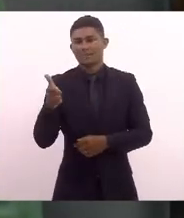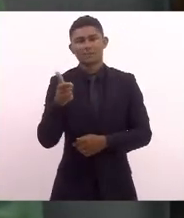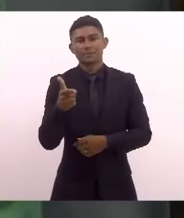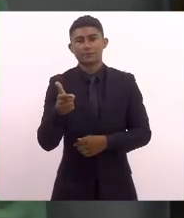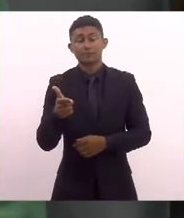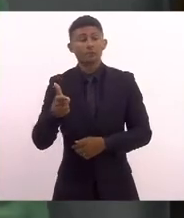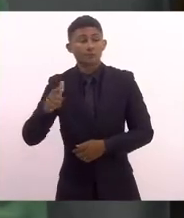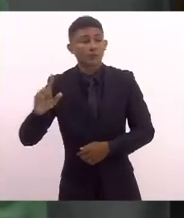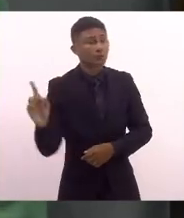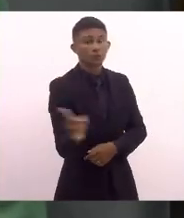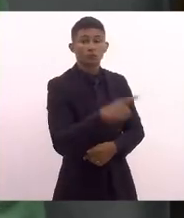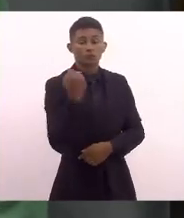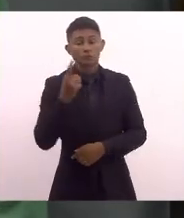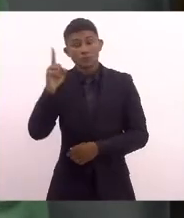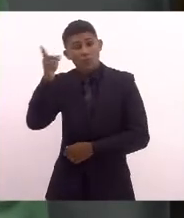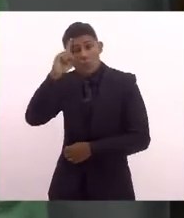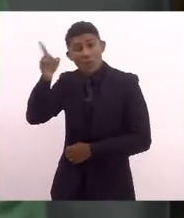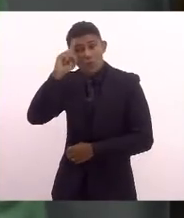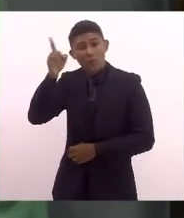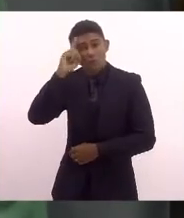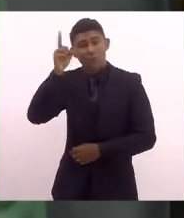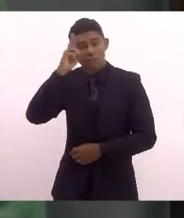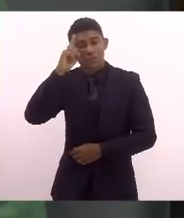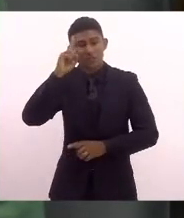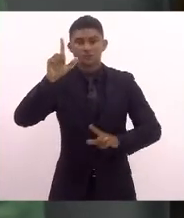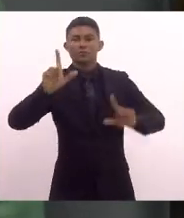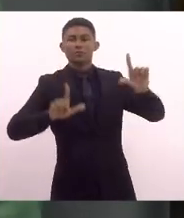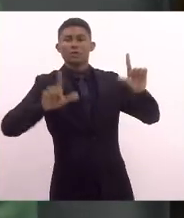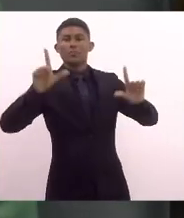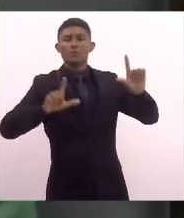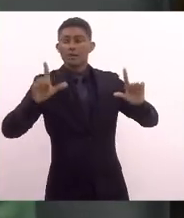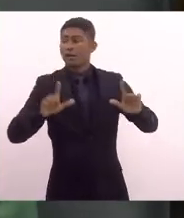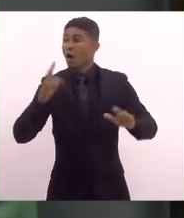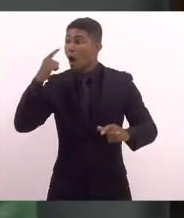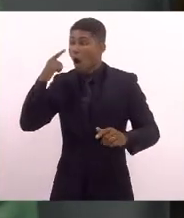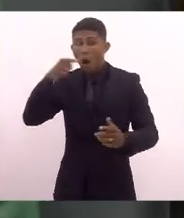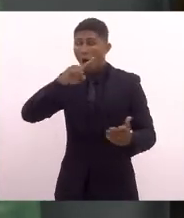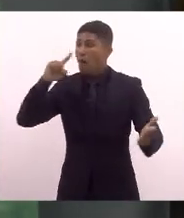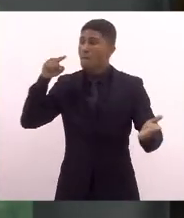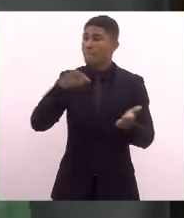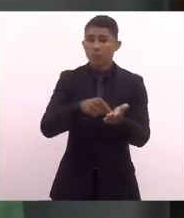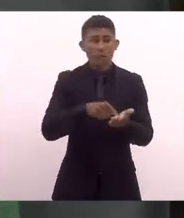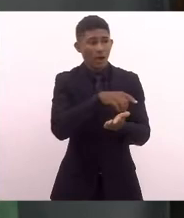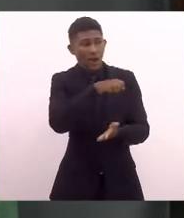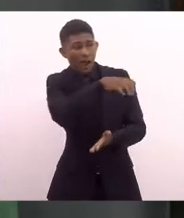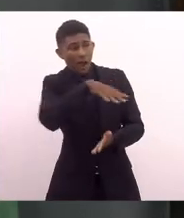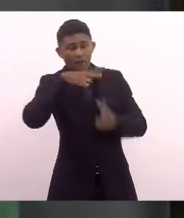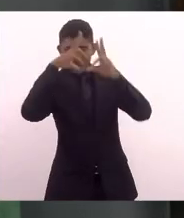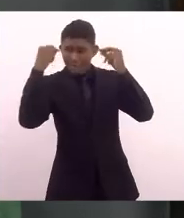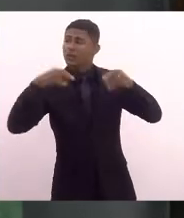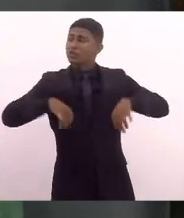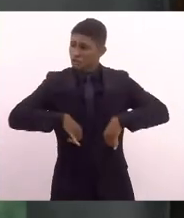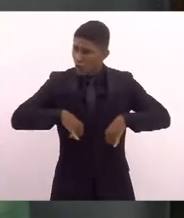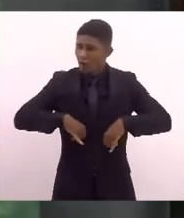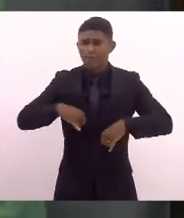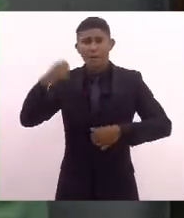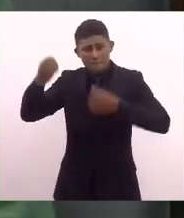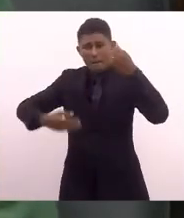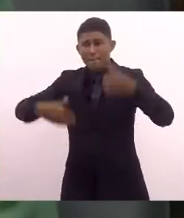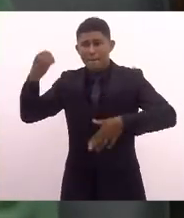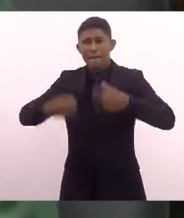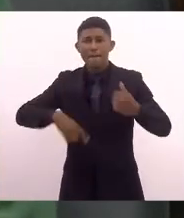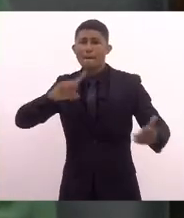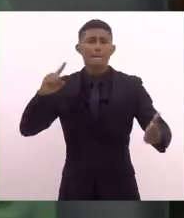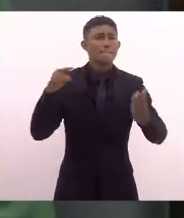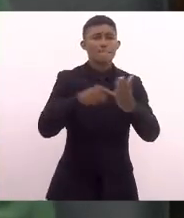todos os dias na televisão denunciando o que a classe trabalhadora da enfermagem estava passando. Mas,